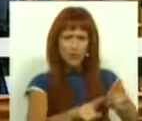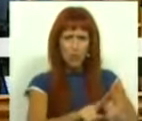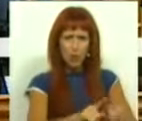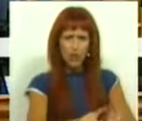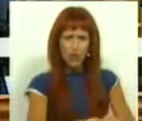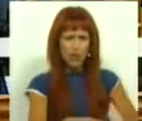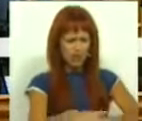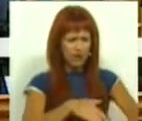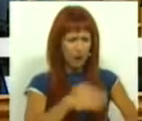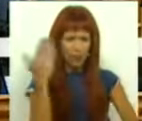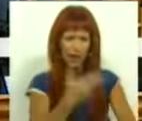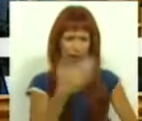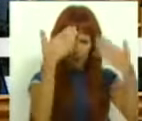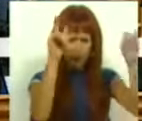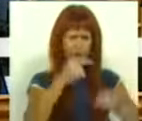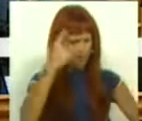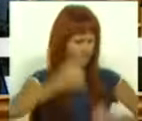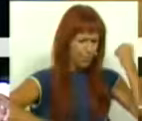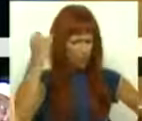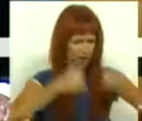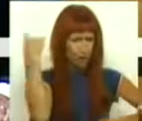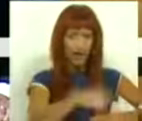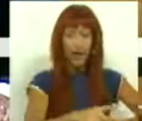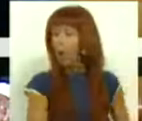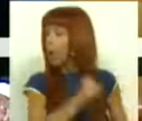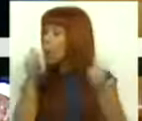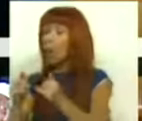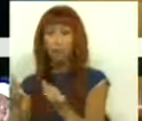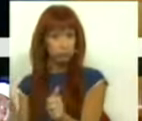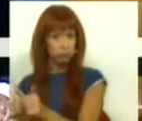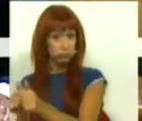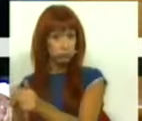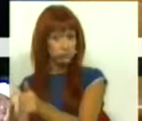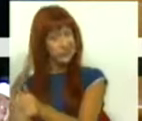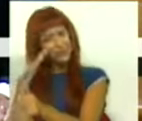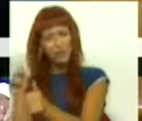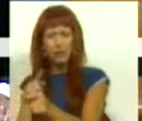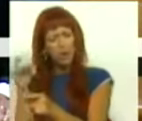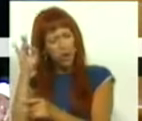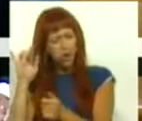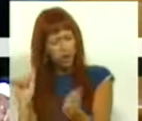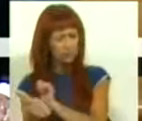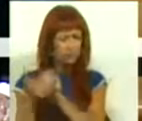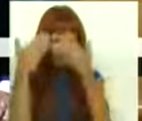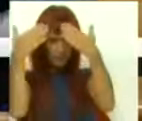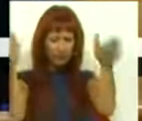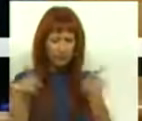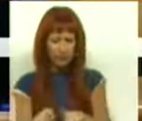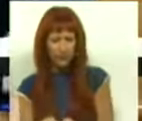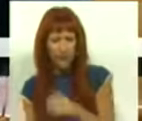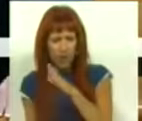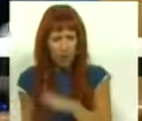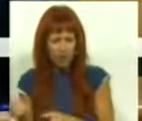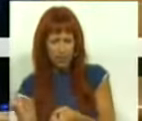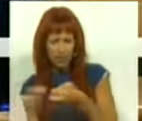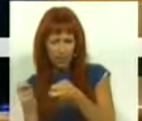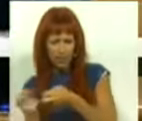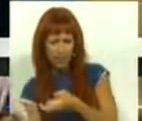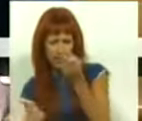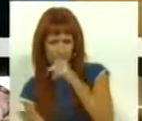que exerceram o seu direito democrático de protesto ou do lado daqueles que tentaram subverter a democracia, criando